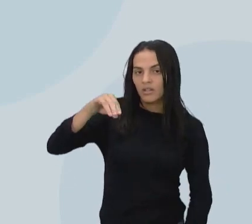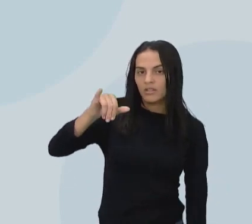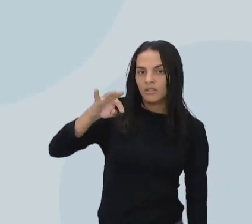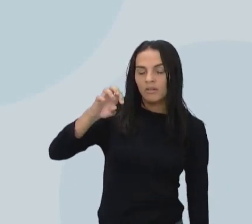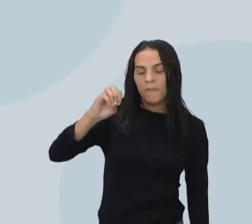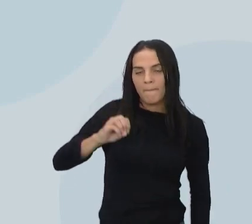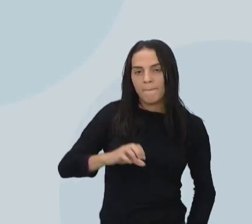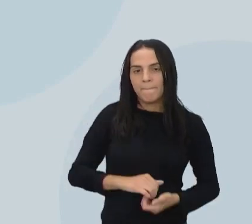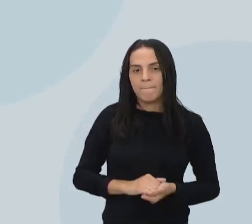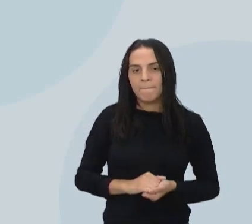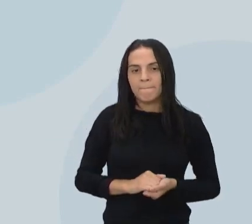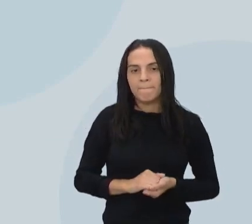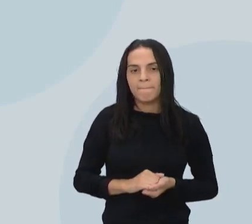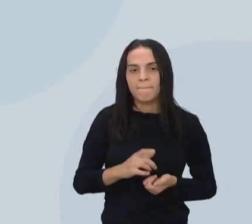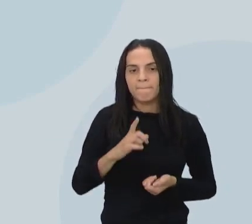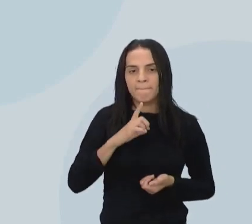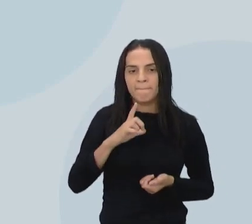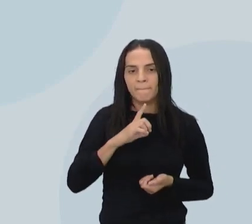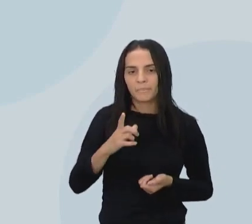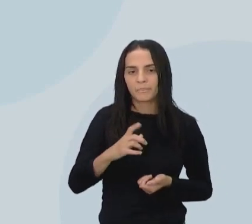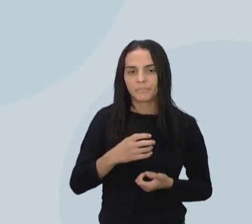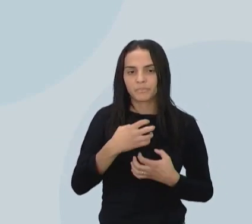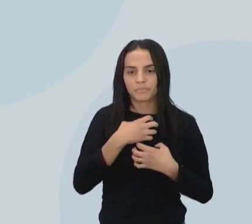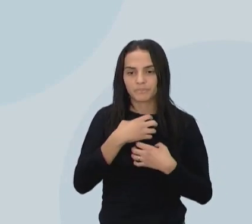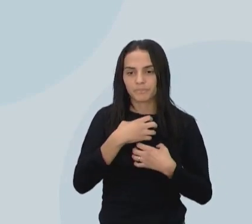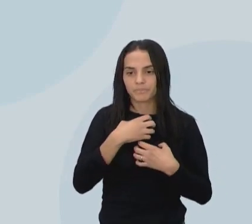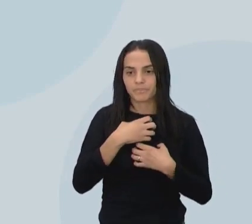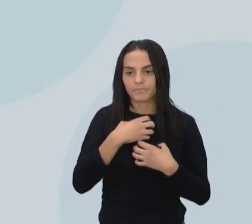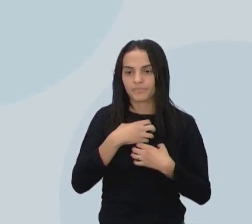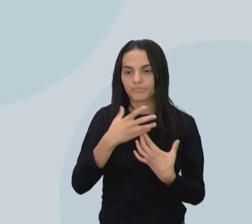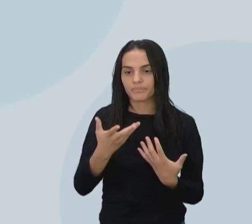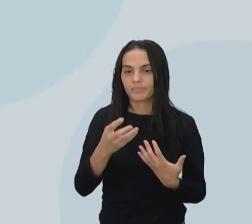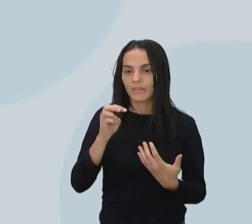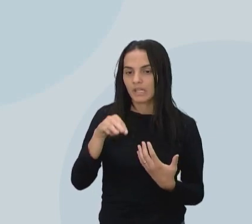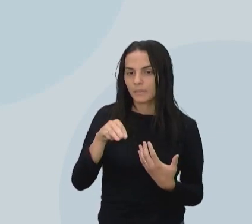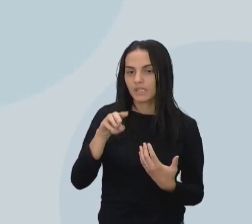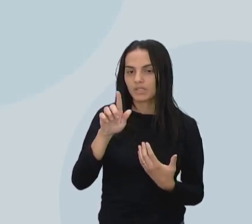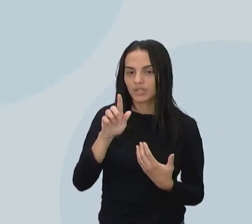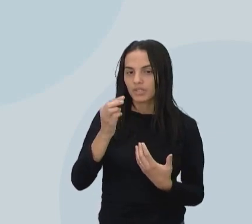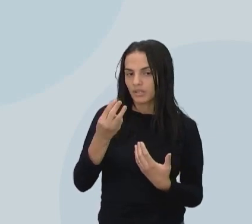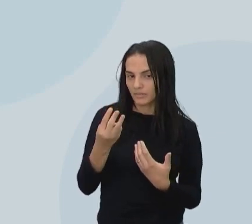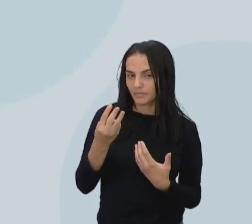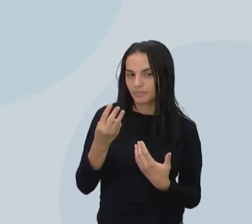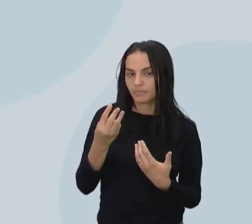branco. Tinha essa fórmula aí, né? Tem essa fórmula, Mg3,